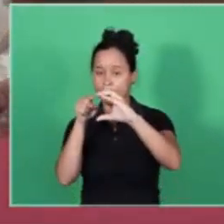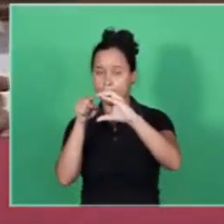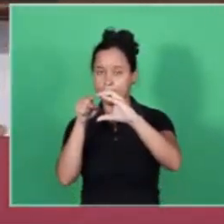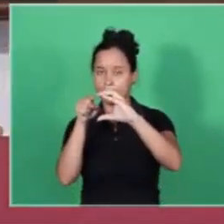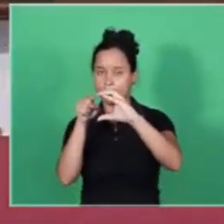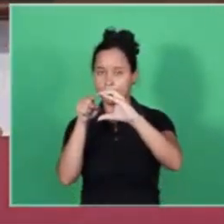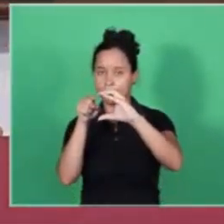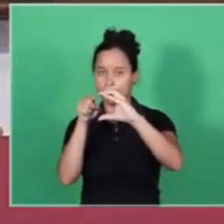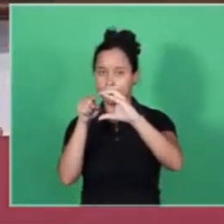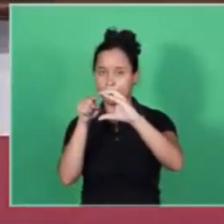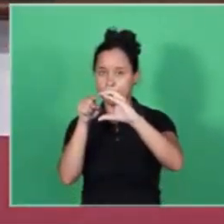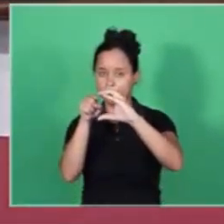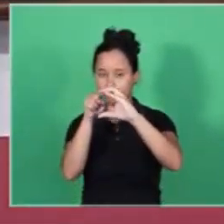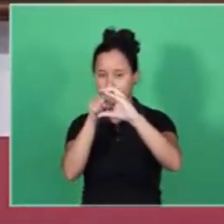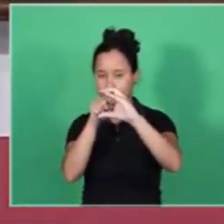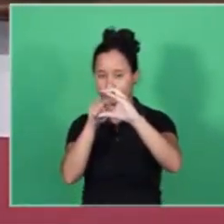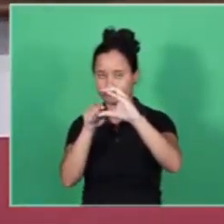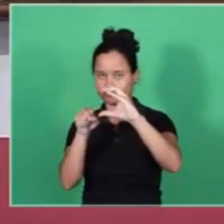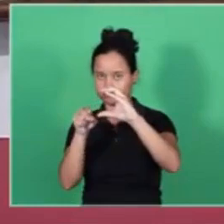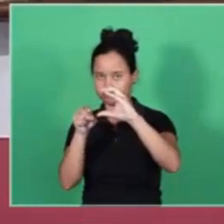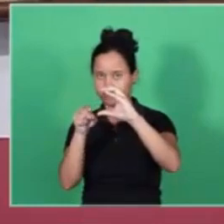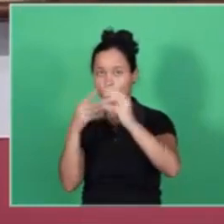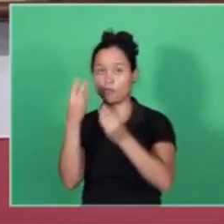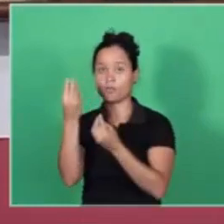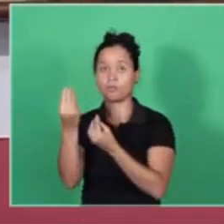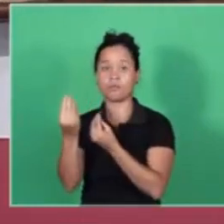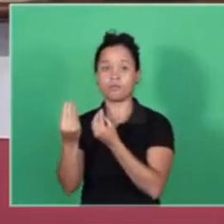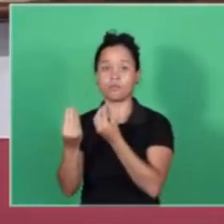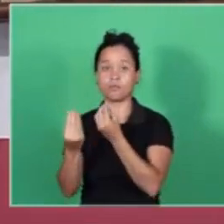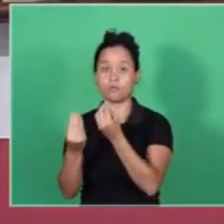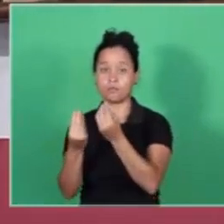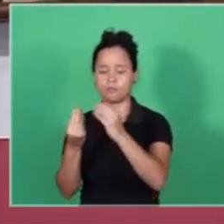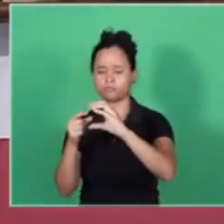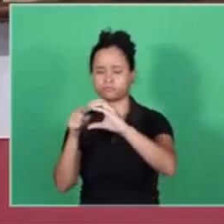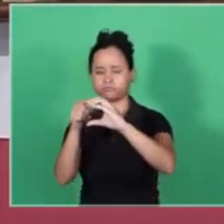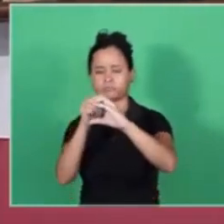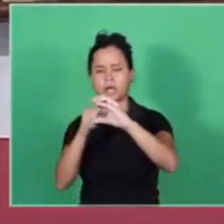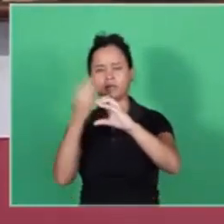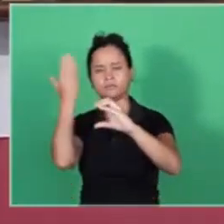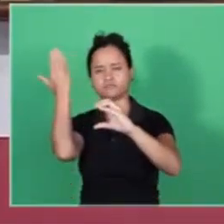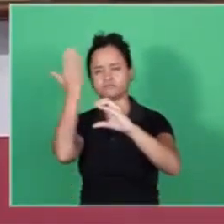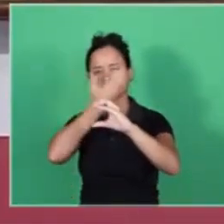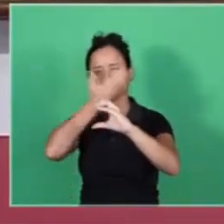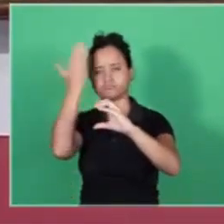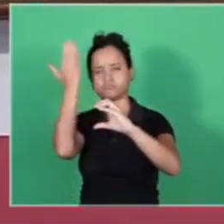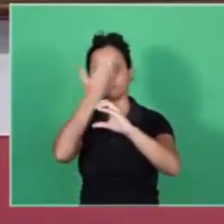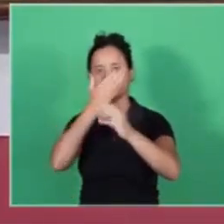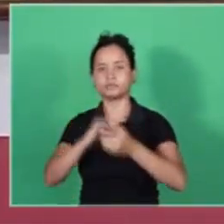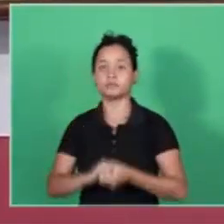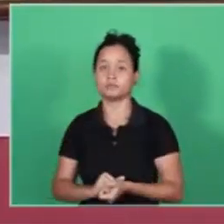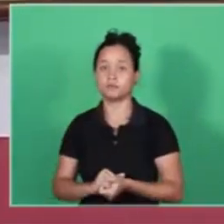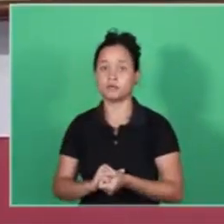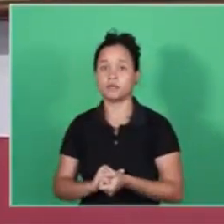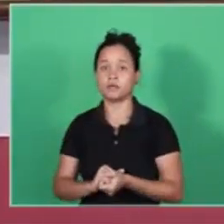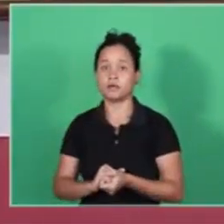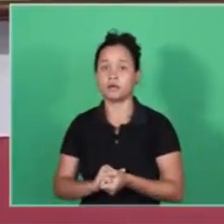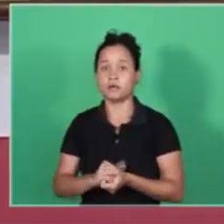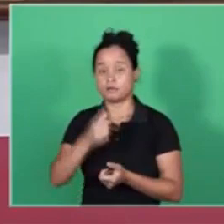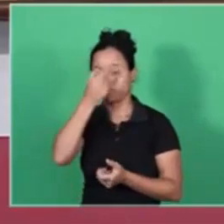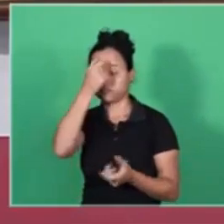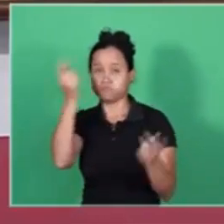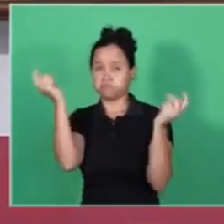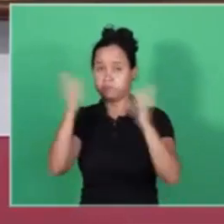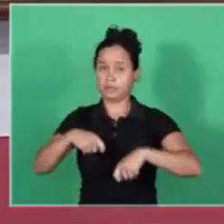uma célula, ouve, célula que você não vê, ela tem a capacidade que tem